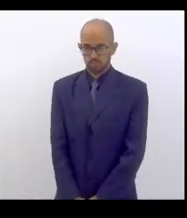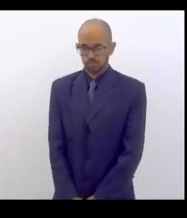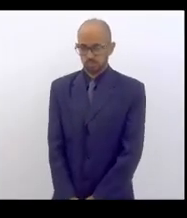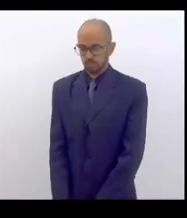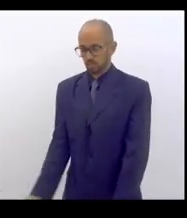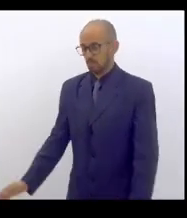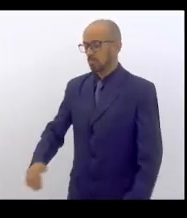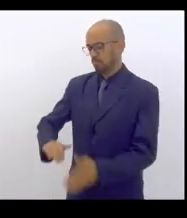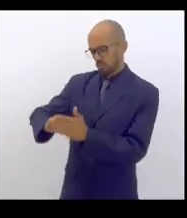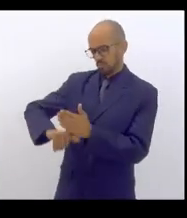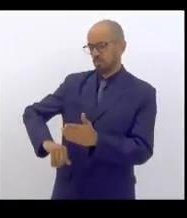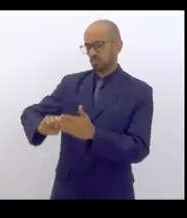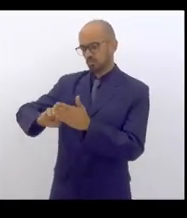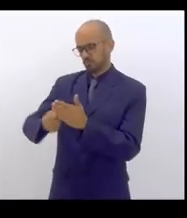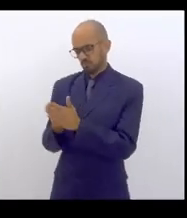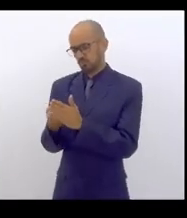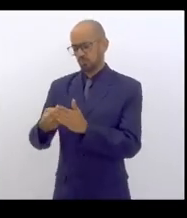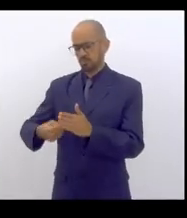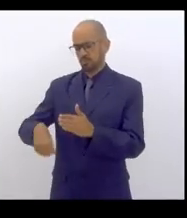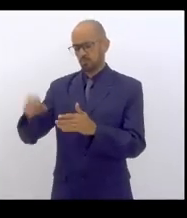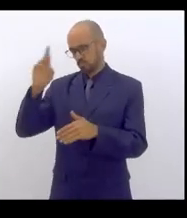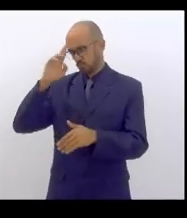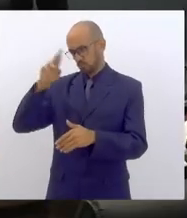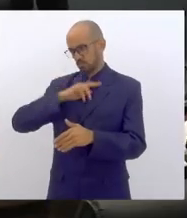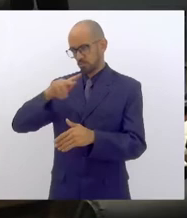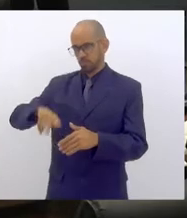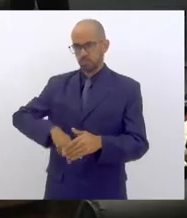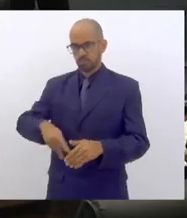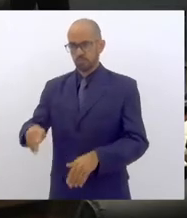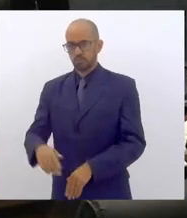Pela derrubada, senhor presidente. Sem, amor.